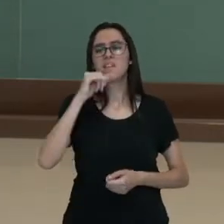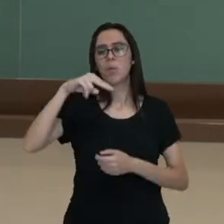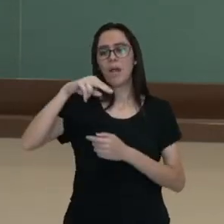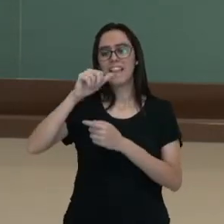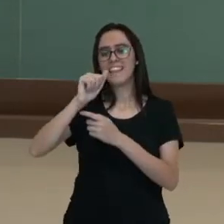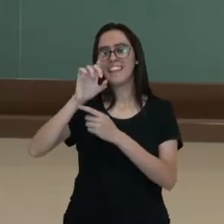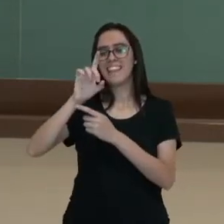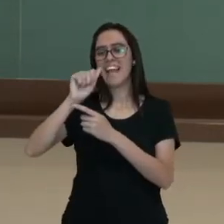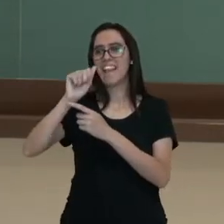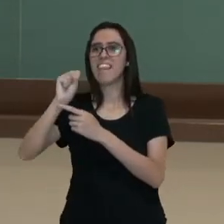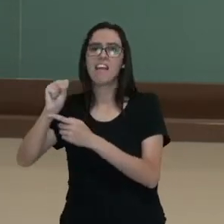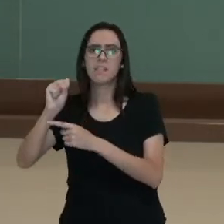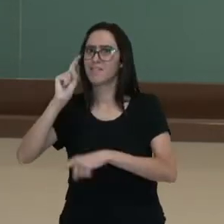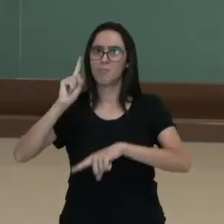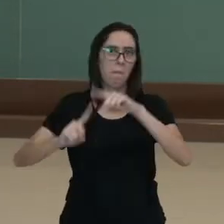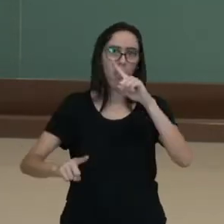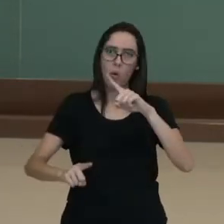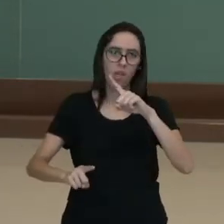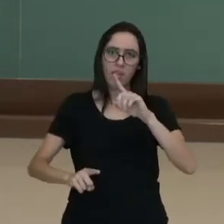Não vai existir